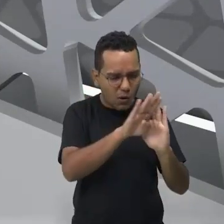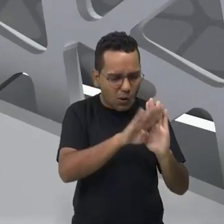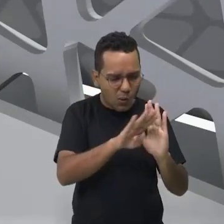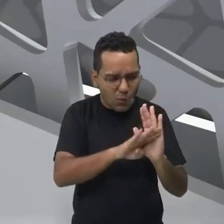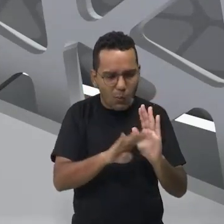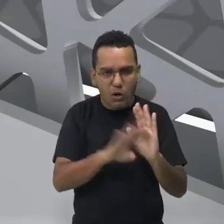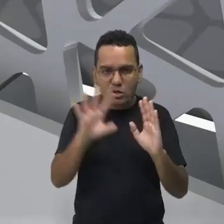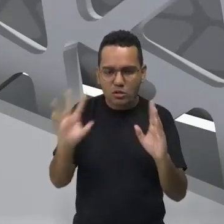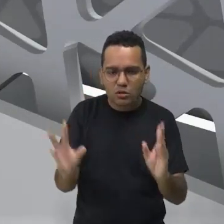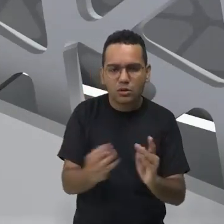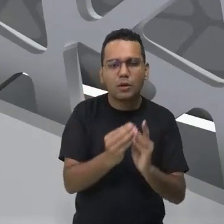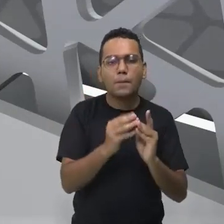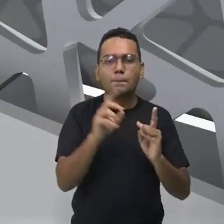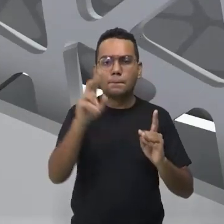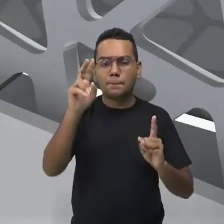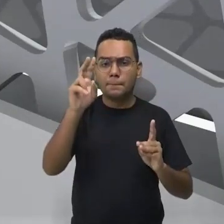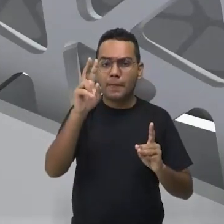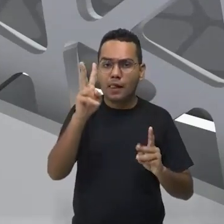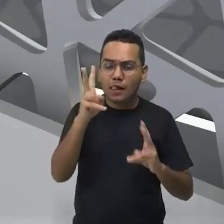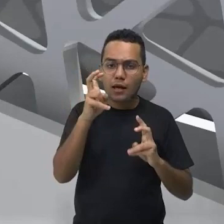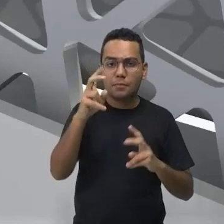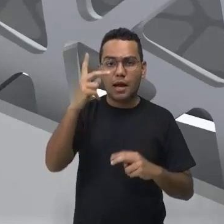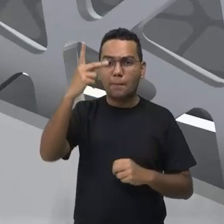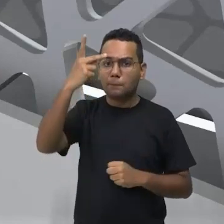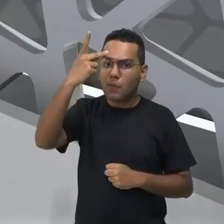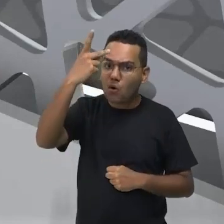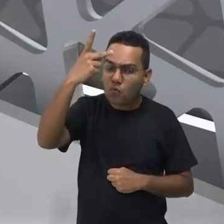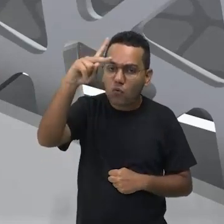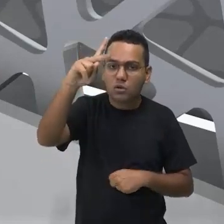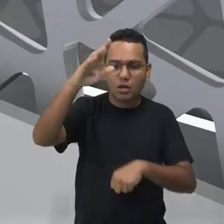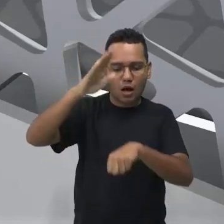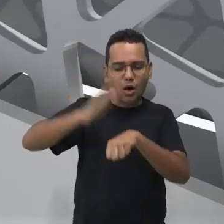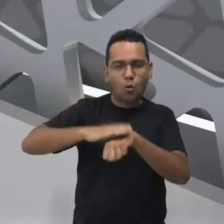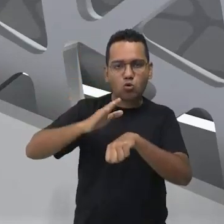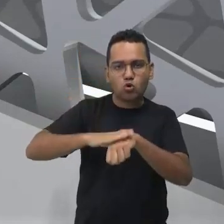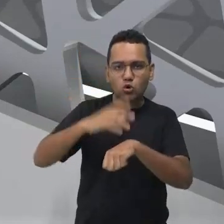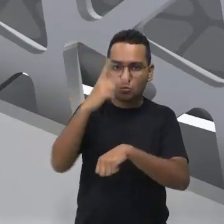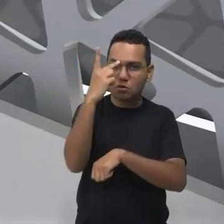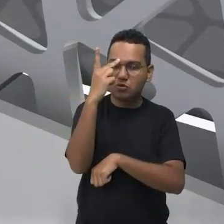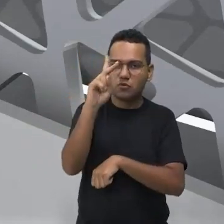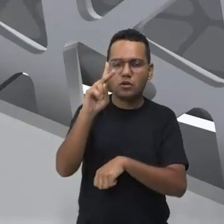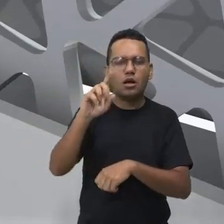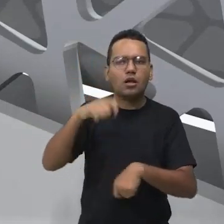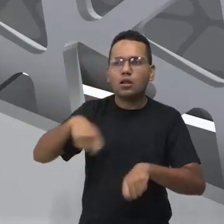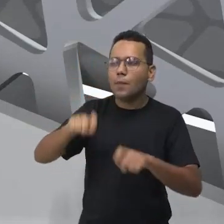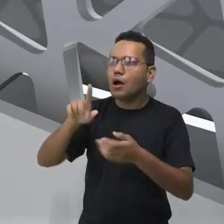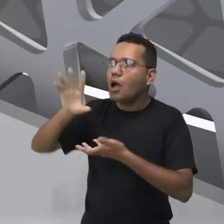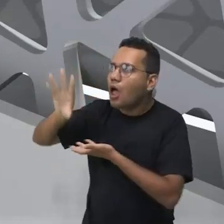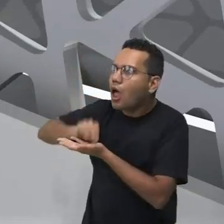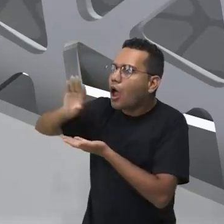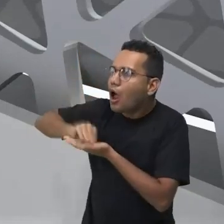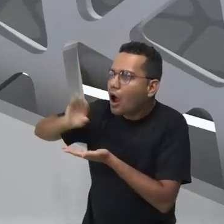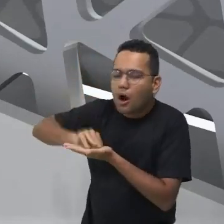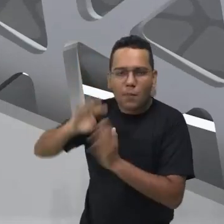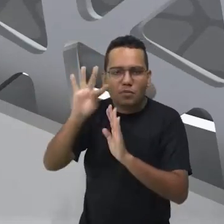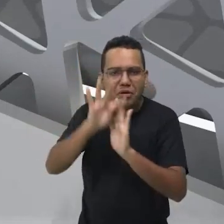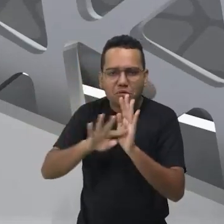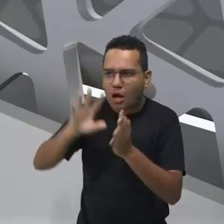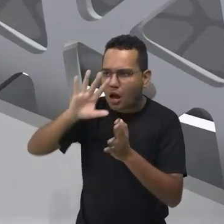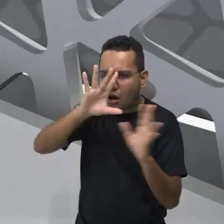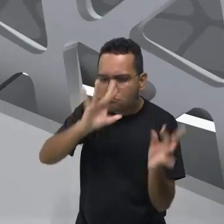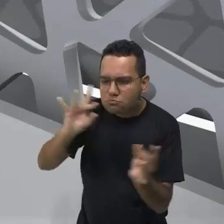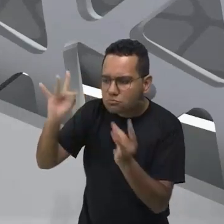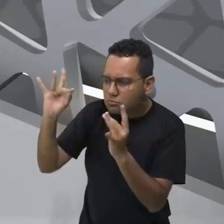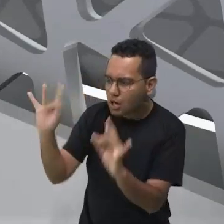a escrita do resumo tem que ser feita por você, certo? Não pode apenas copiar uma parte do